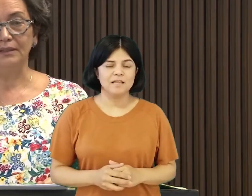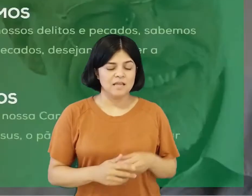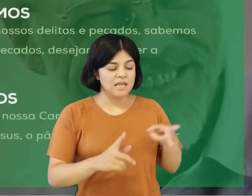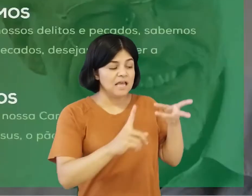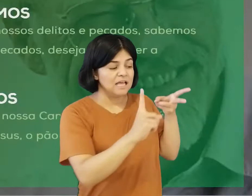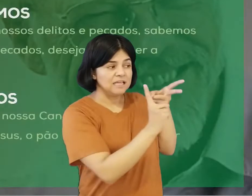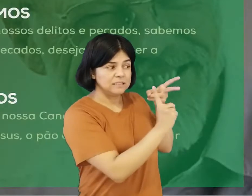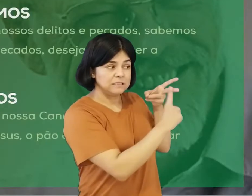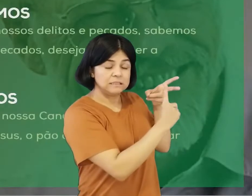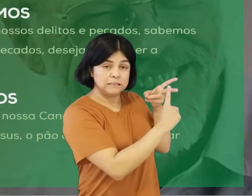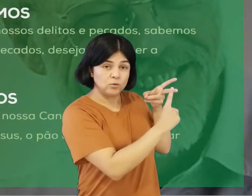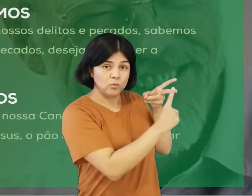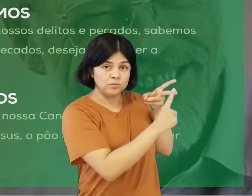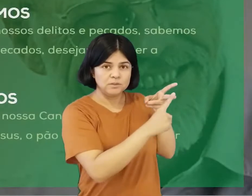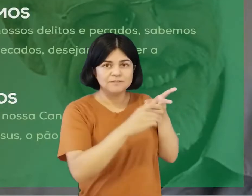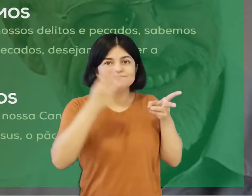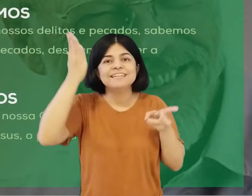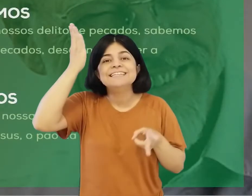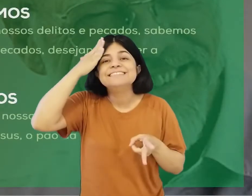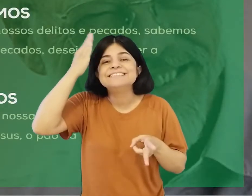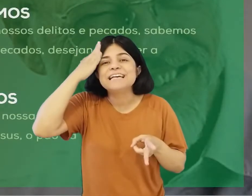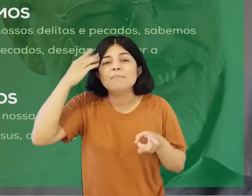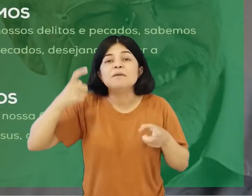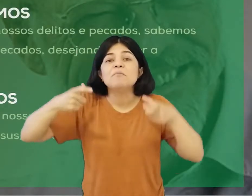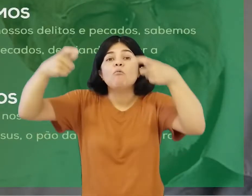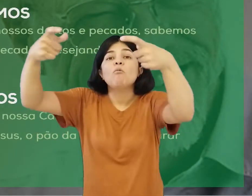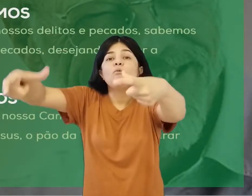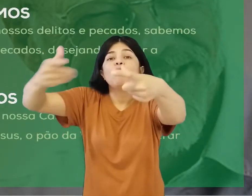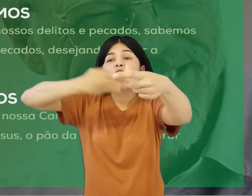segunda, sabemos para onde vamos.